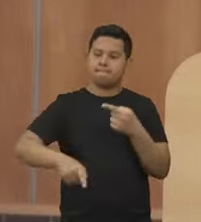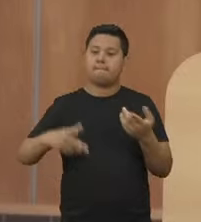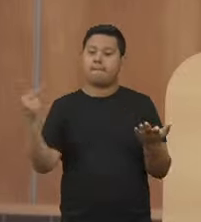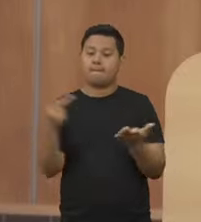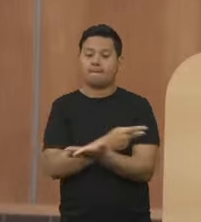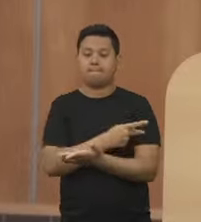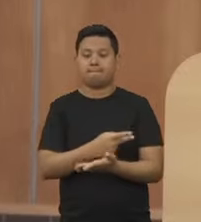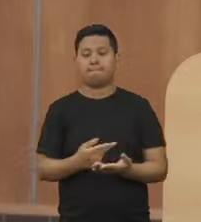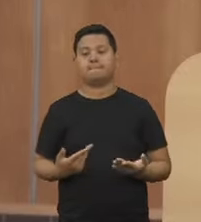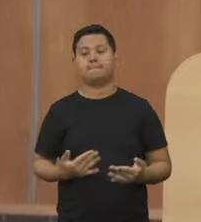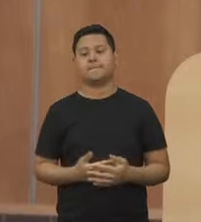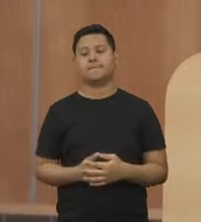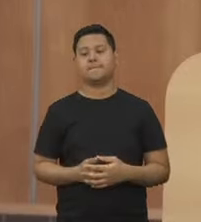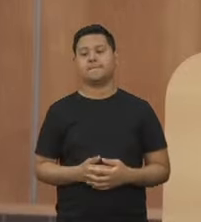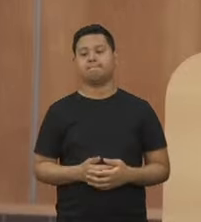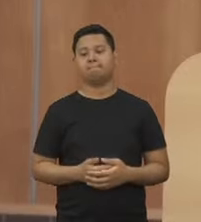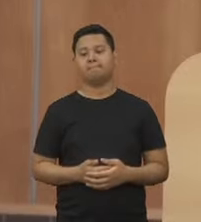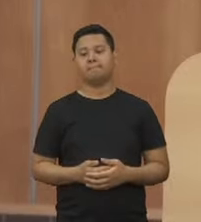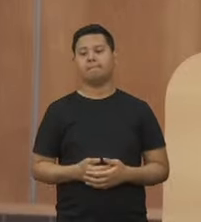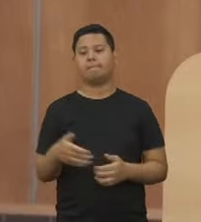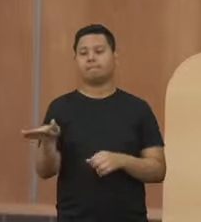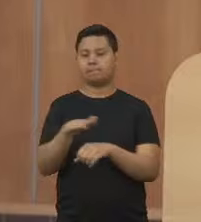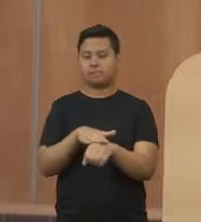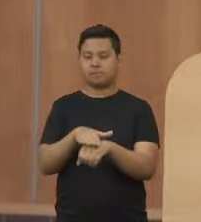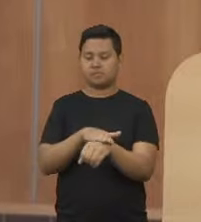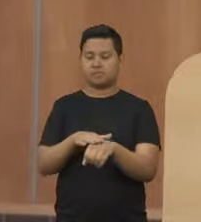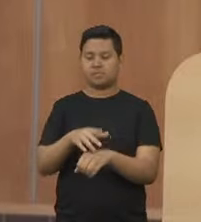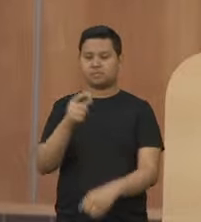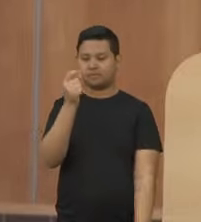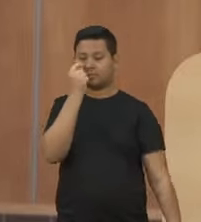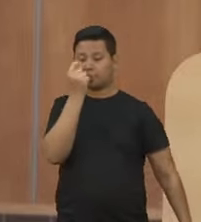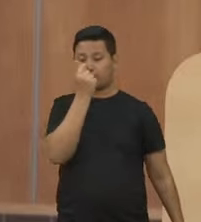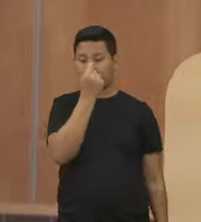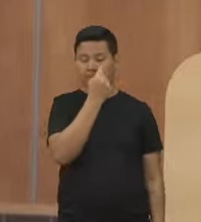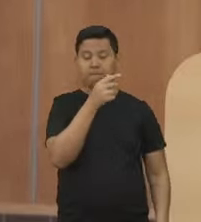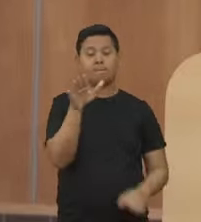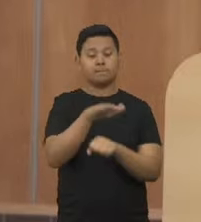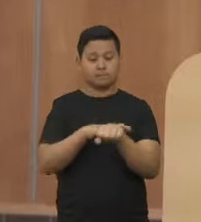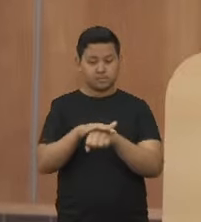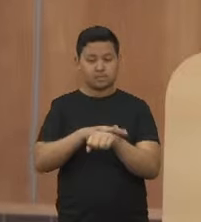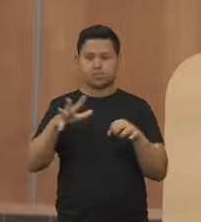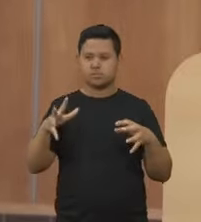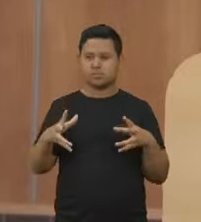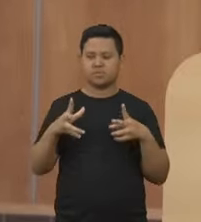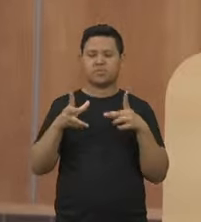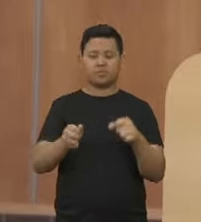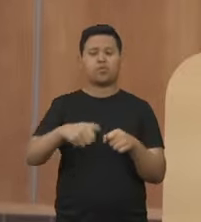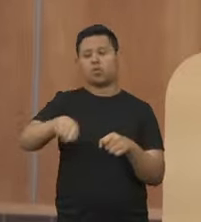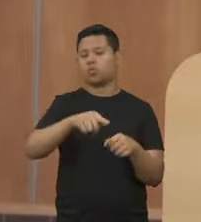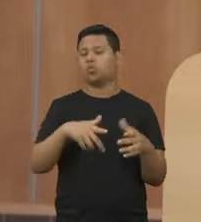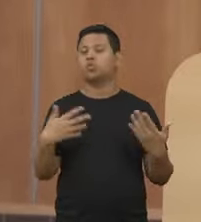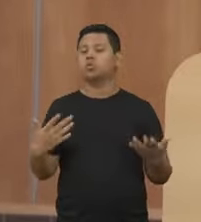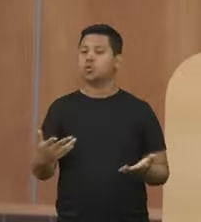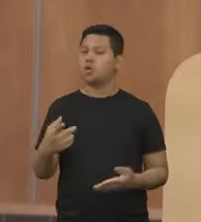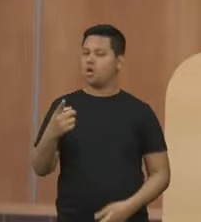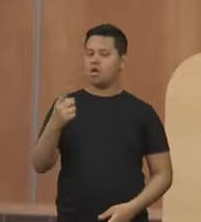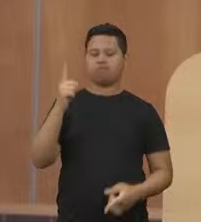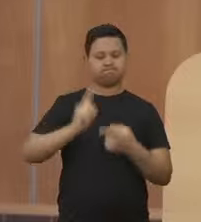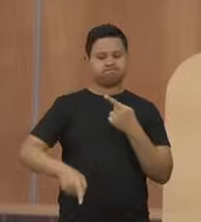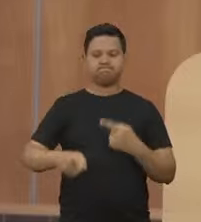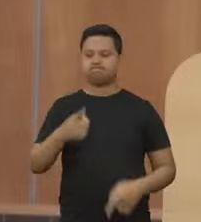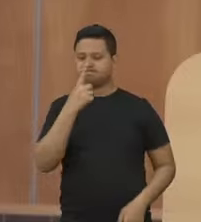errado que faz. Vou conversar com o pessoal do Parque da Lua, vou conversar com todos que jogam aí, para não jogar mais